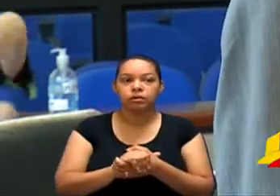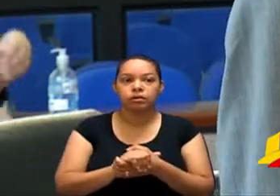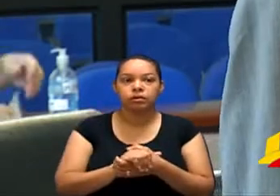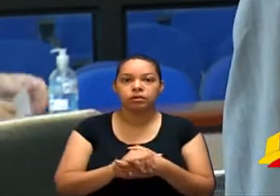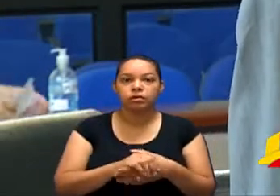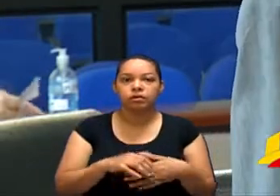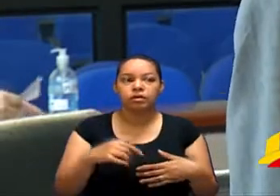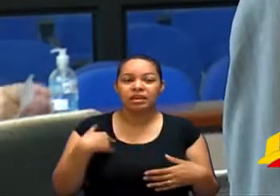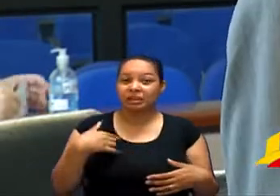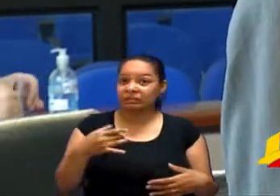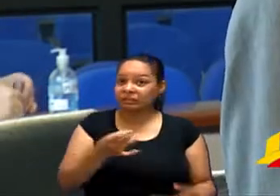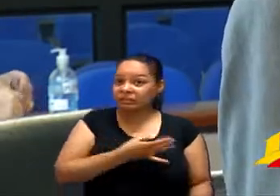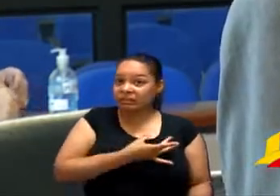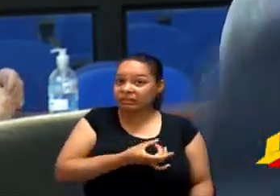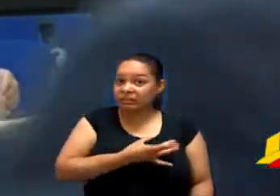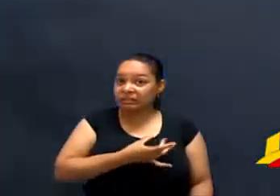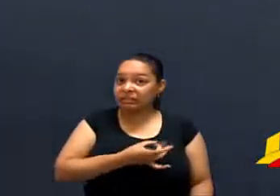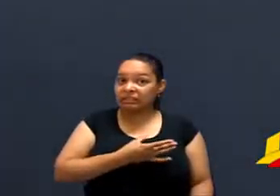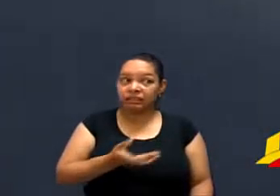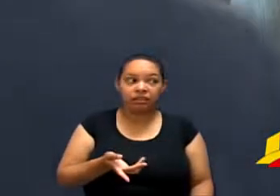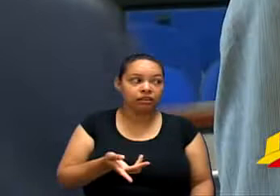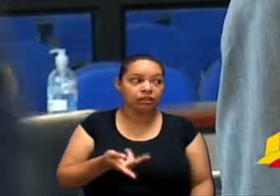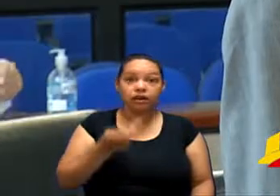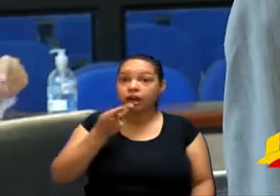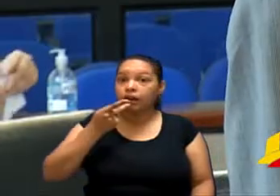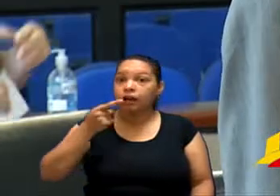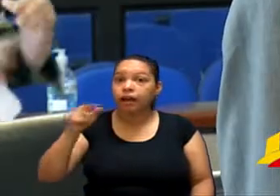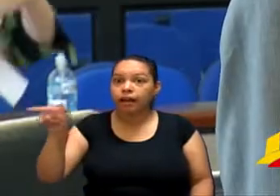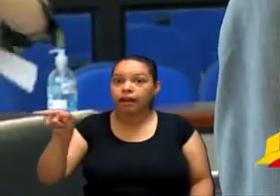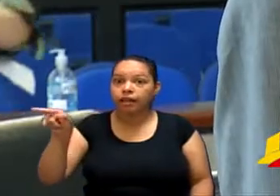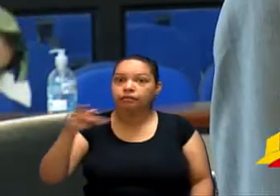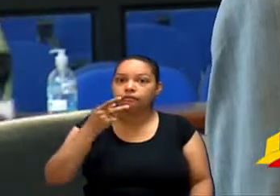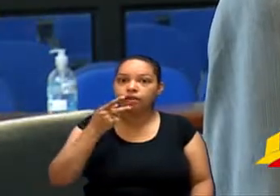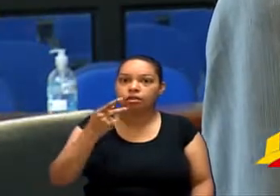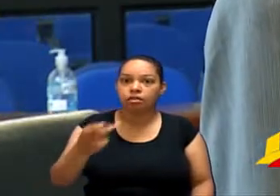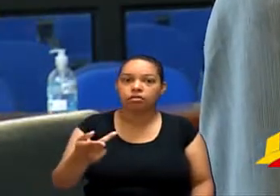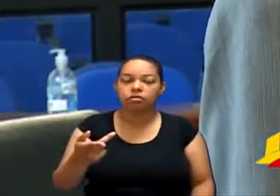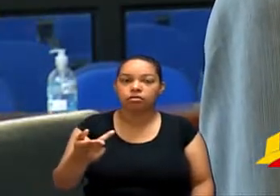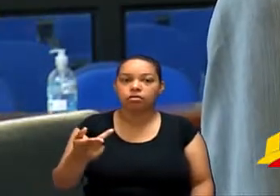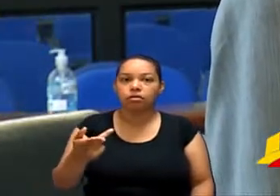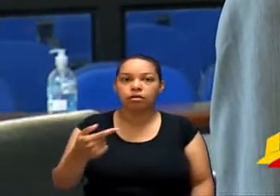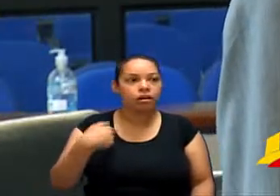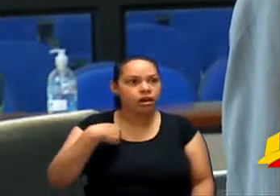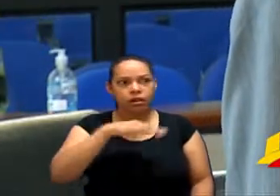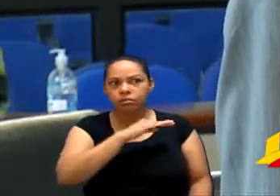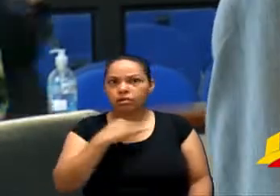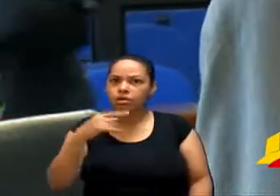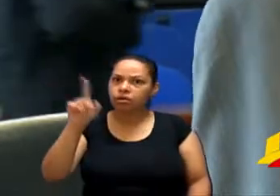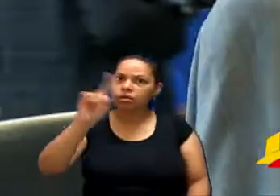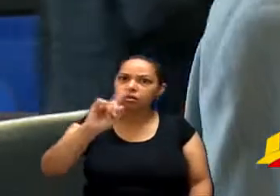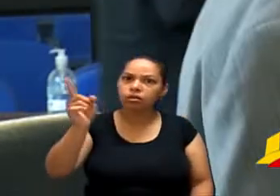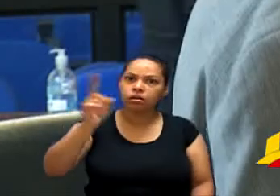uma arregaço e se ele não está morto não vocês estão achando que eles não está morto entendeu